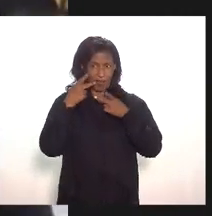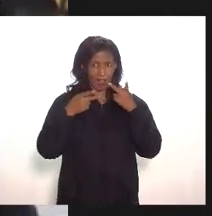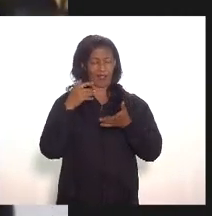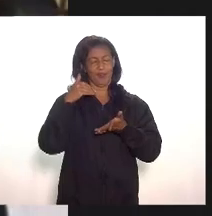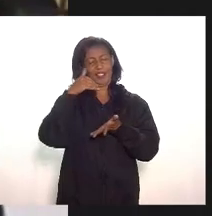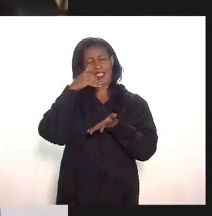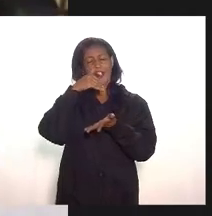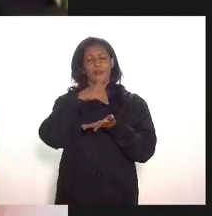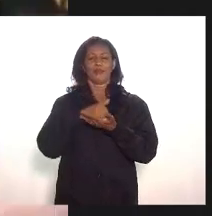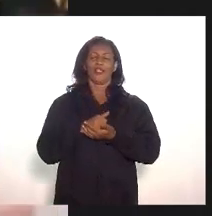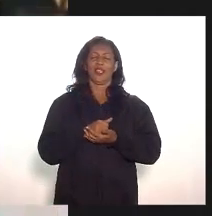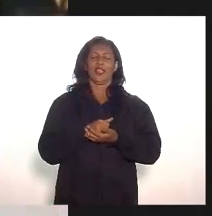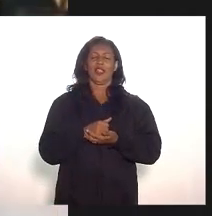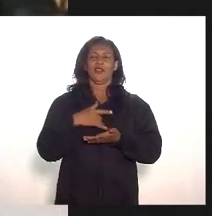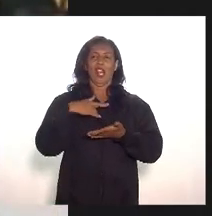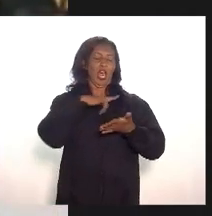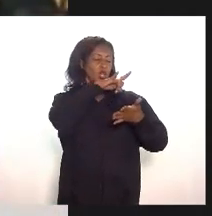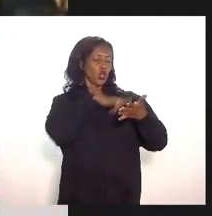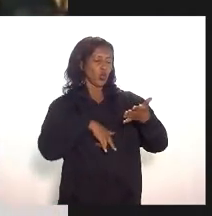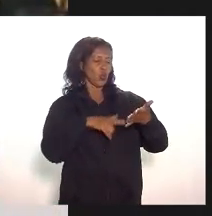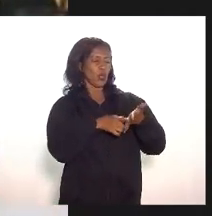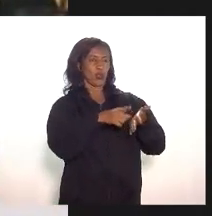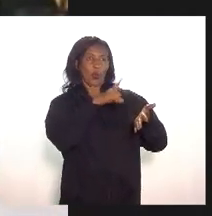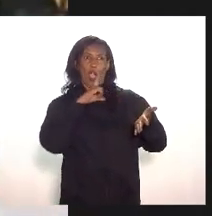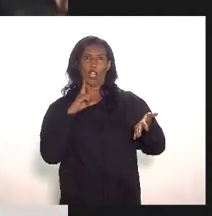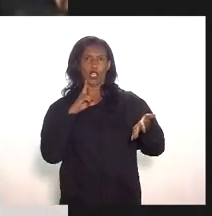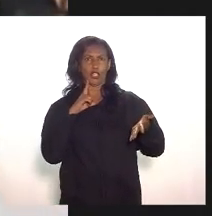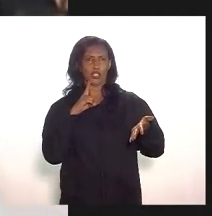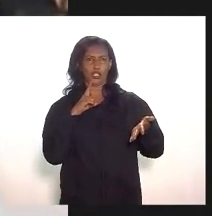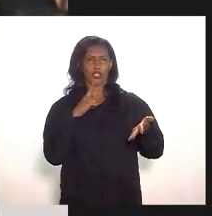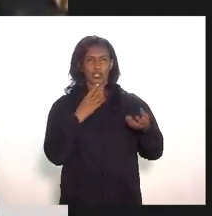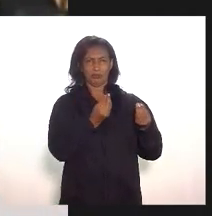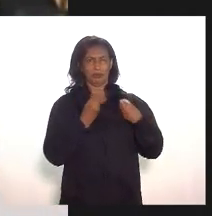me mandou um documento de antemão, eu me expressei mal,